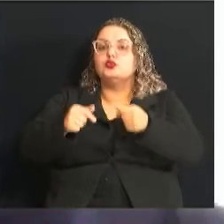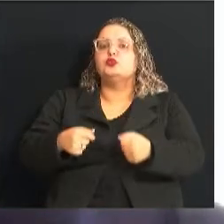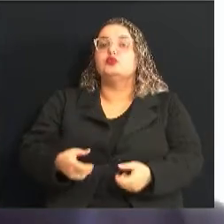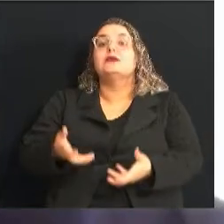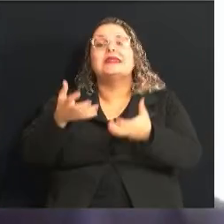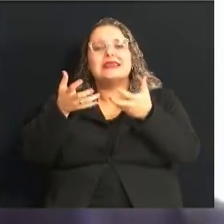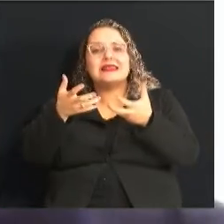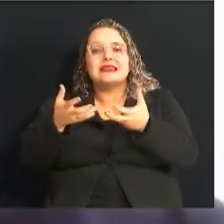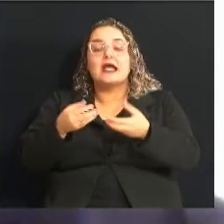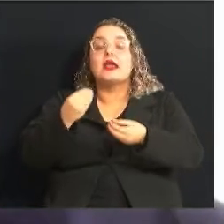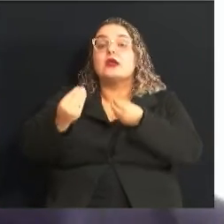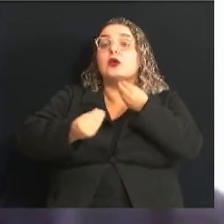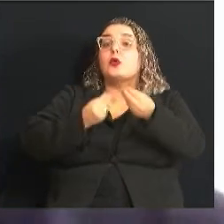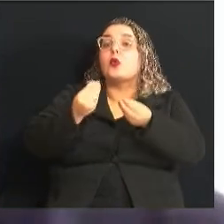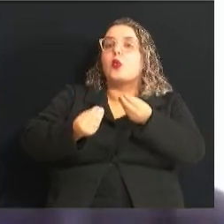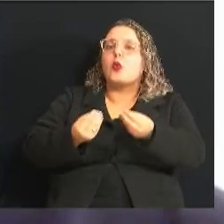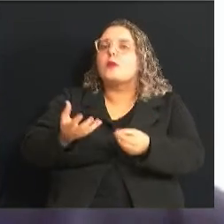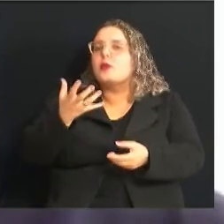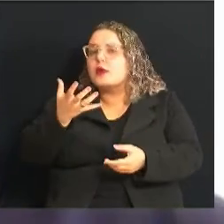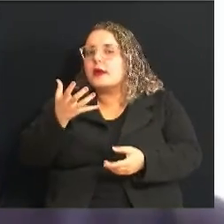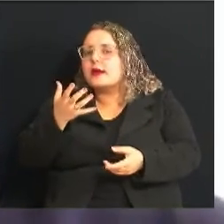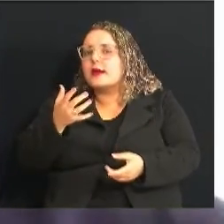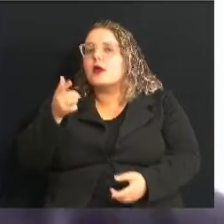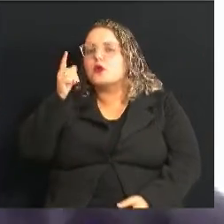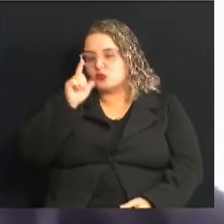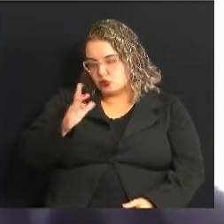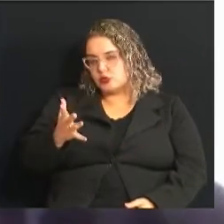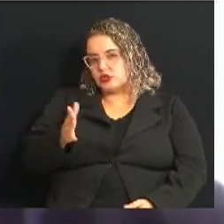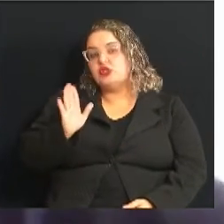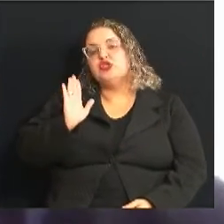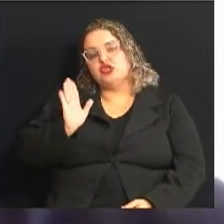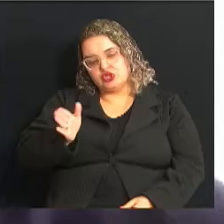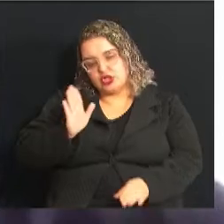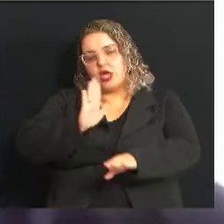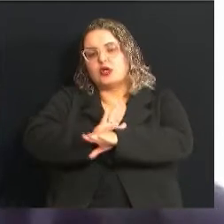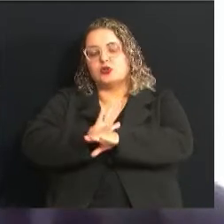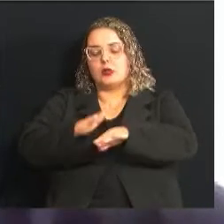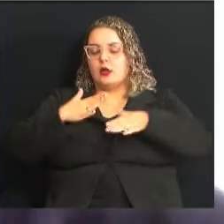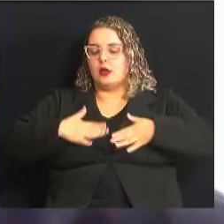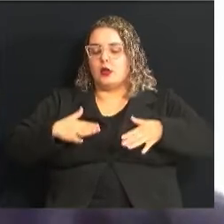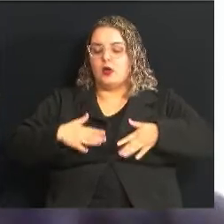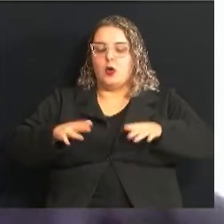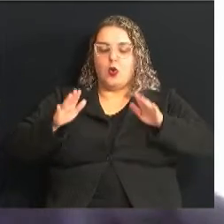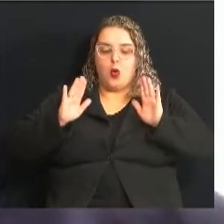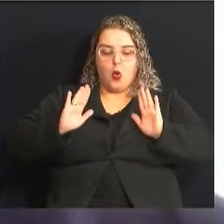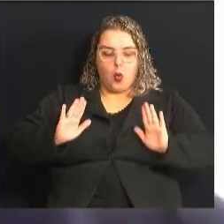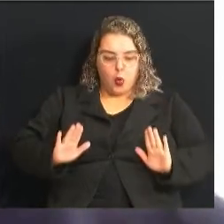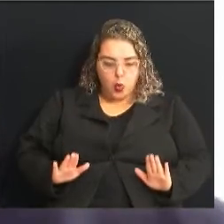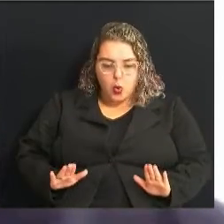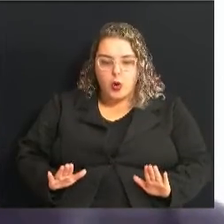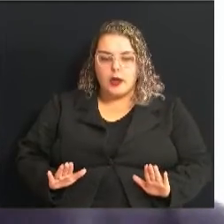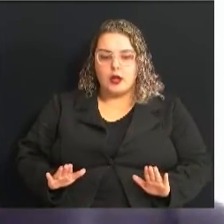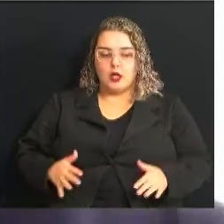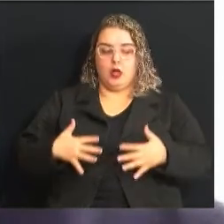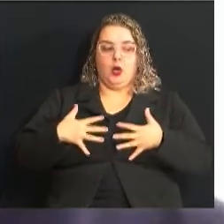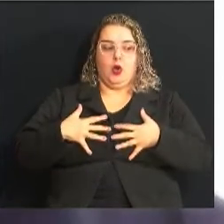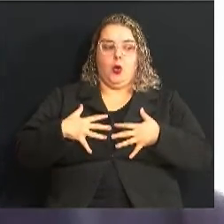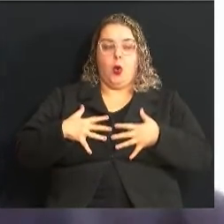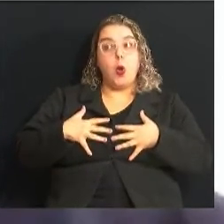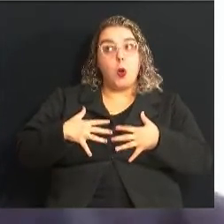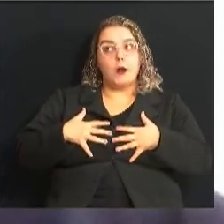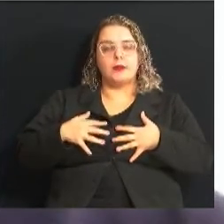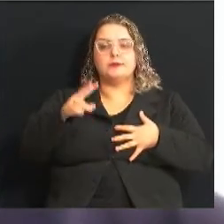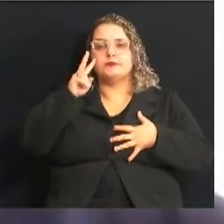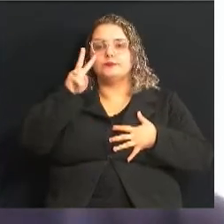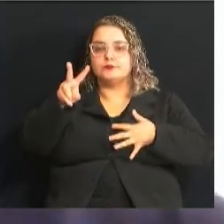e como você quer chegar lá, já ajuda a tranquilizar. Por quê? Porque você tem uma visão do seu futuro